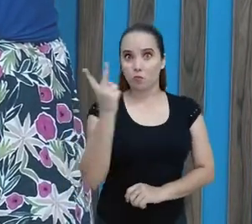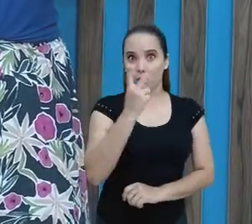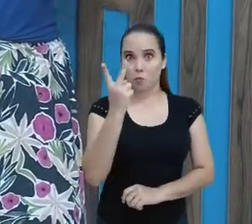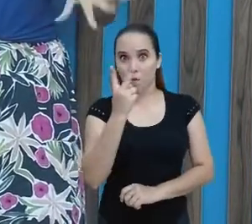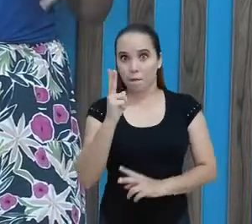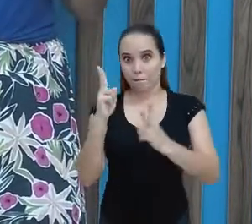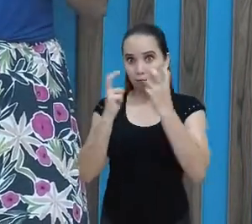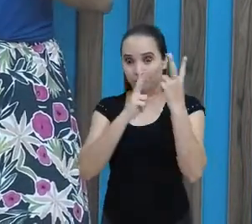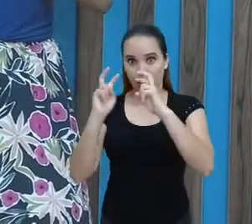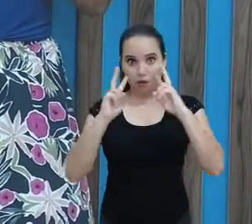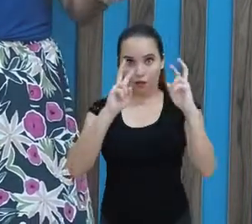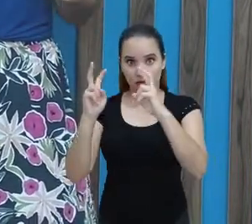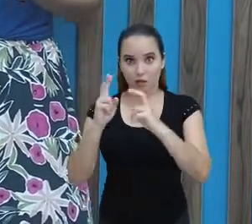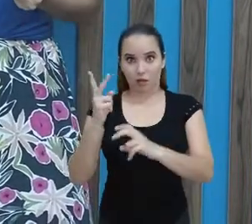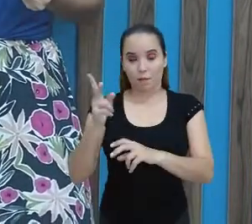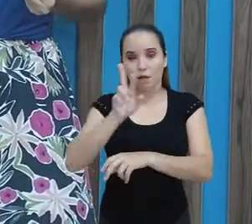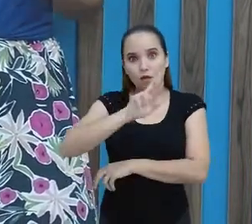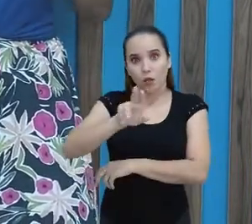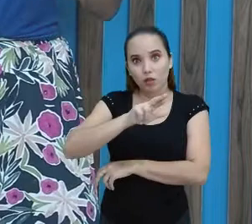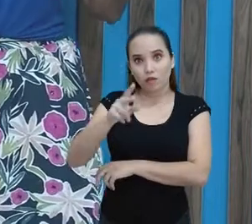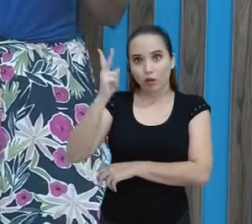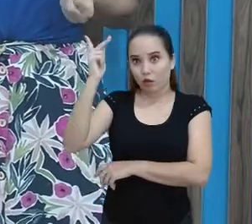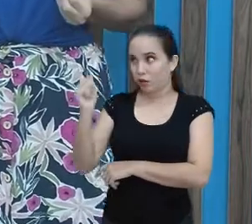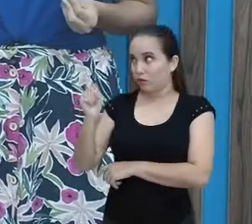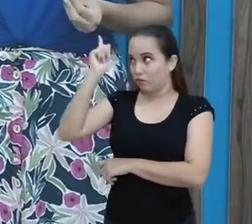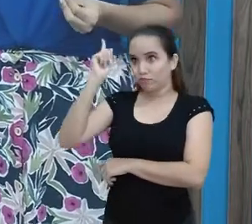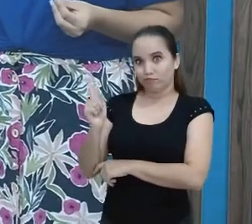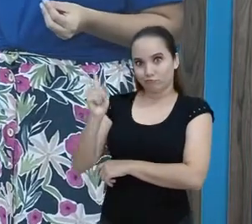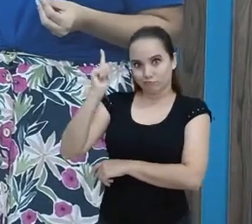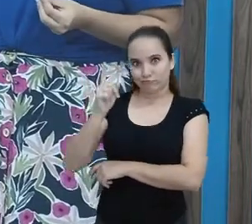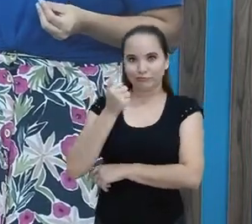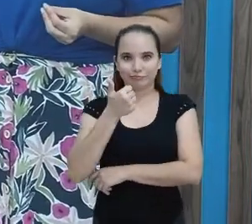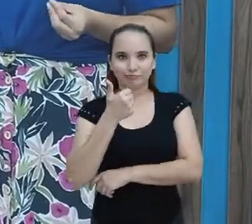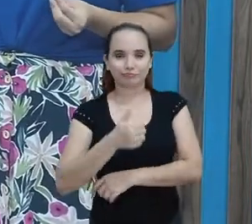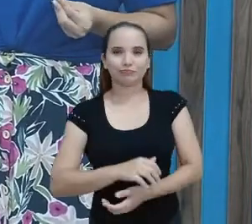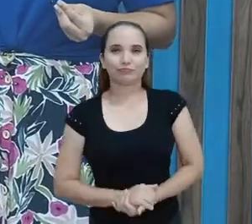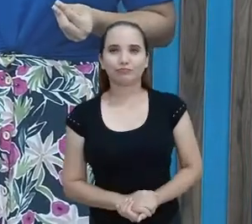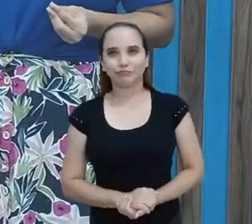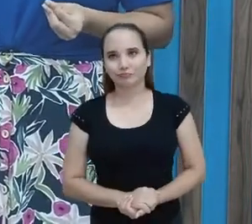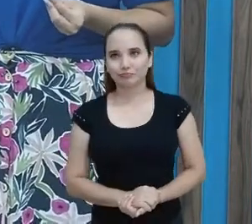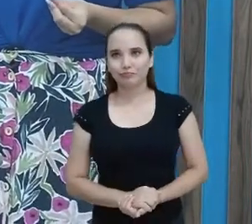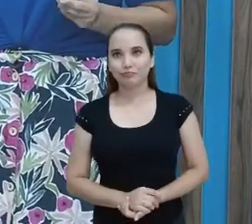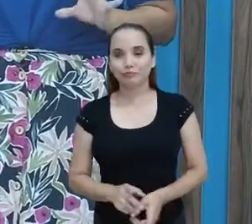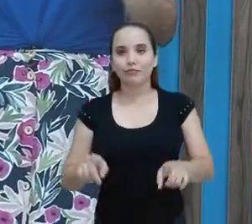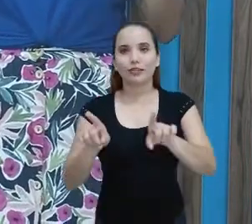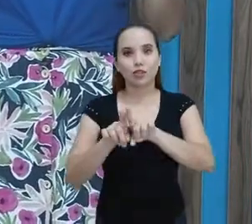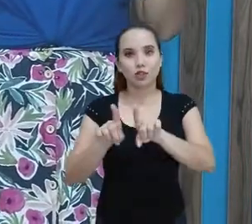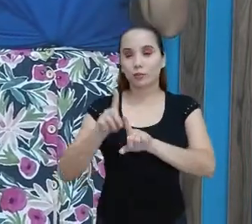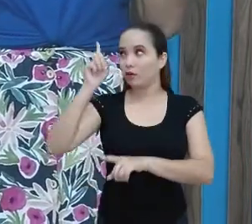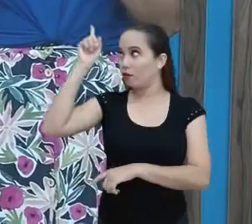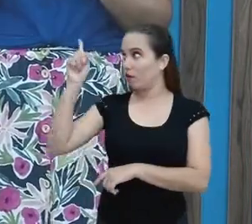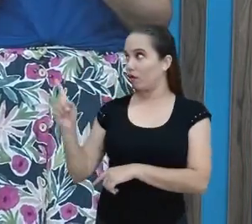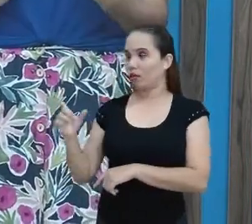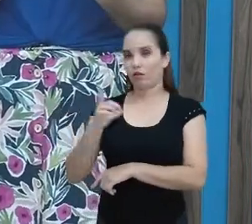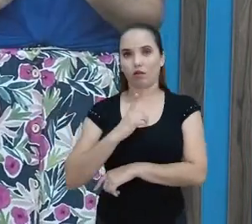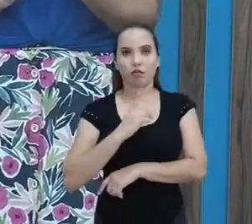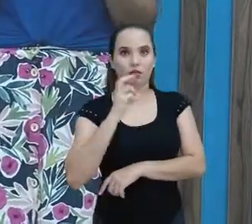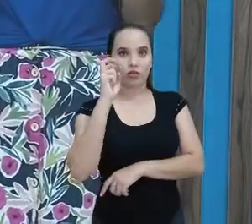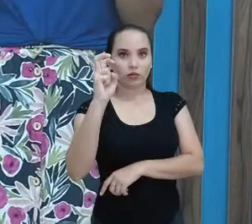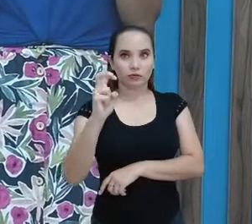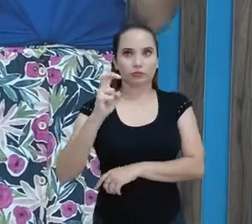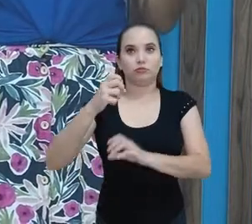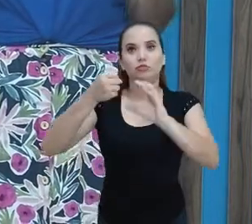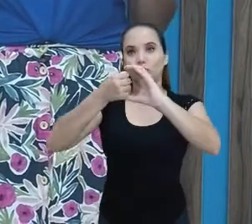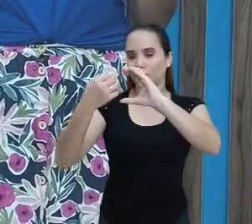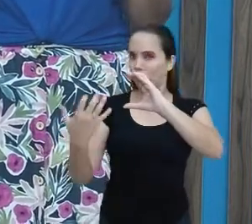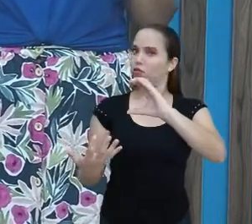notar as diferenças entre as descrições. E aqui a gente vai dizer que a descrição pode ter